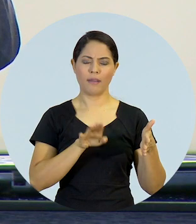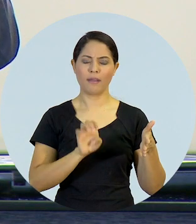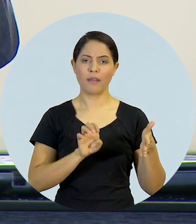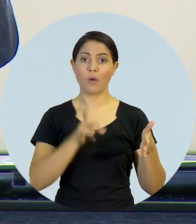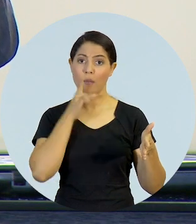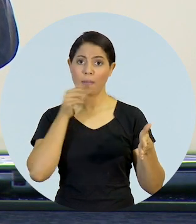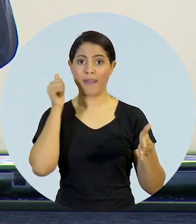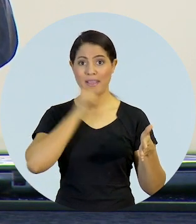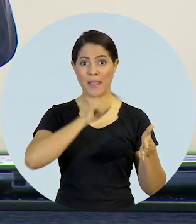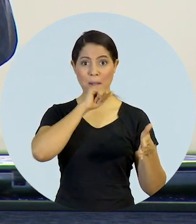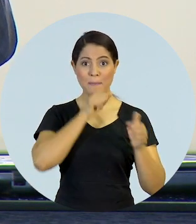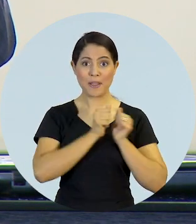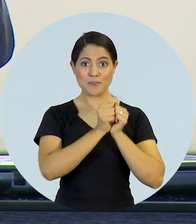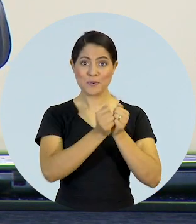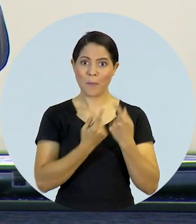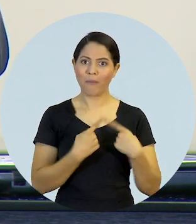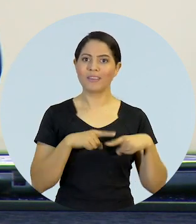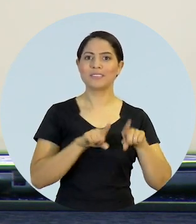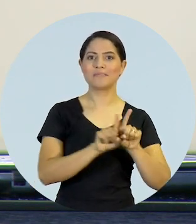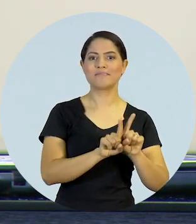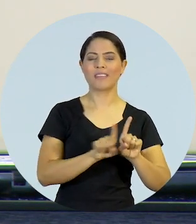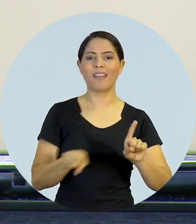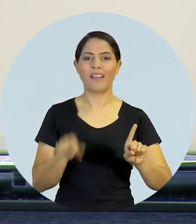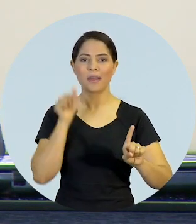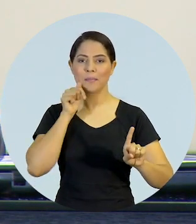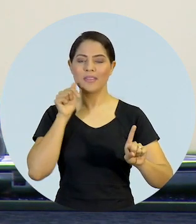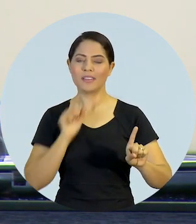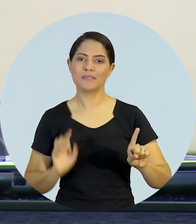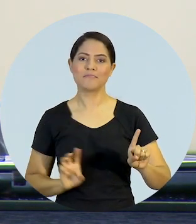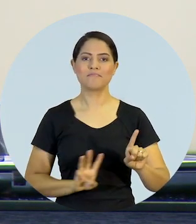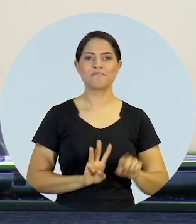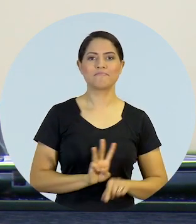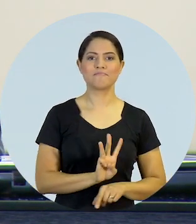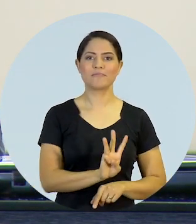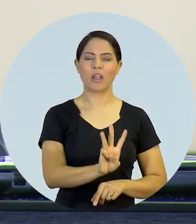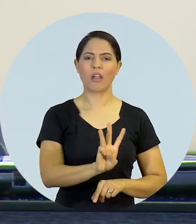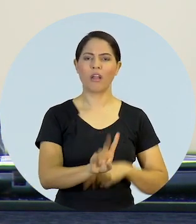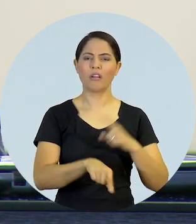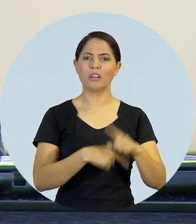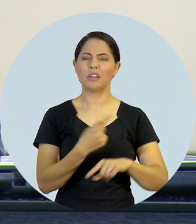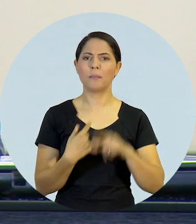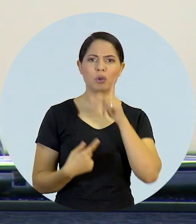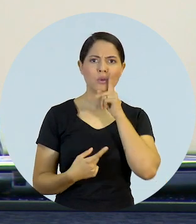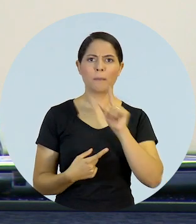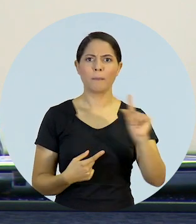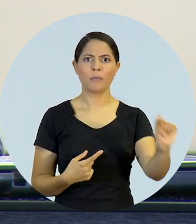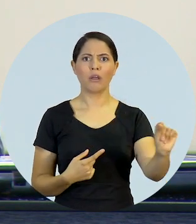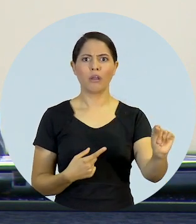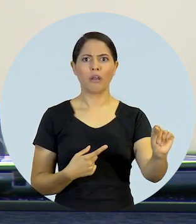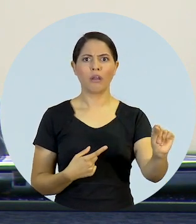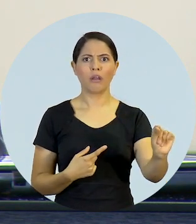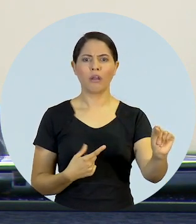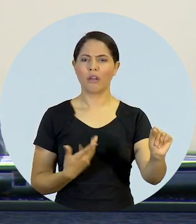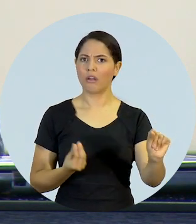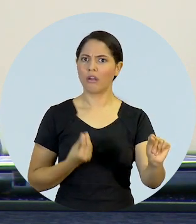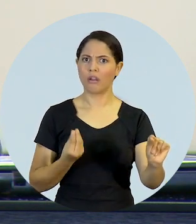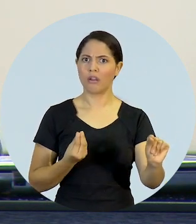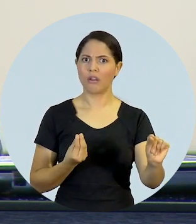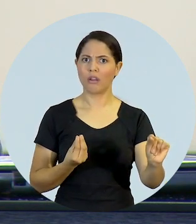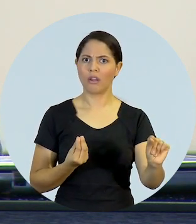onde esse pai e a mãe embarcam junto com essa menina e, em algum momento, ele vai desembarcar da vida dessa filha.